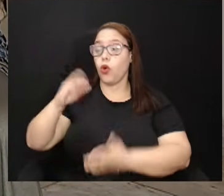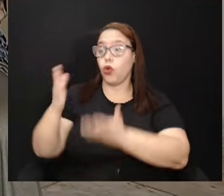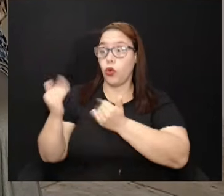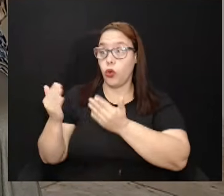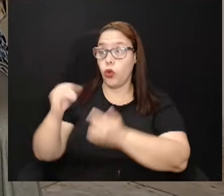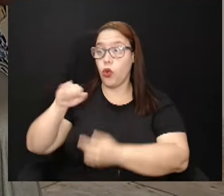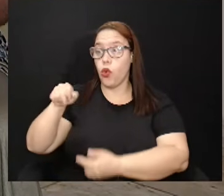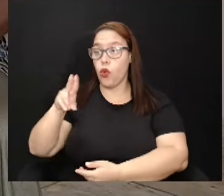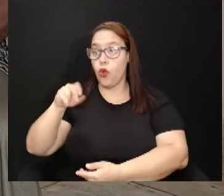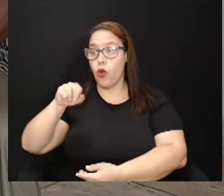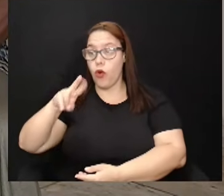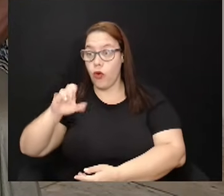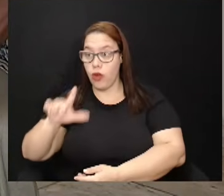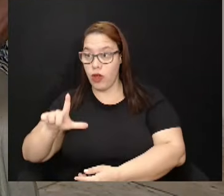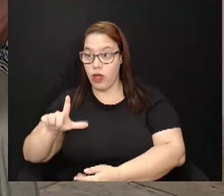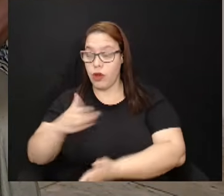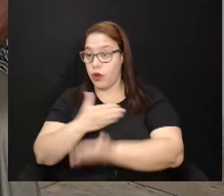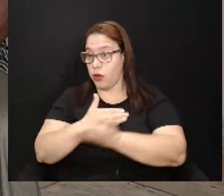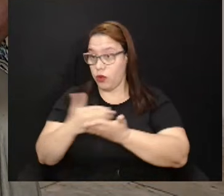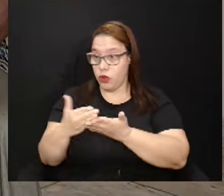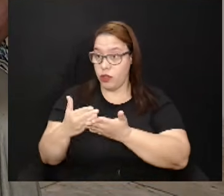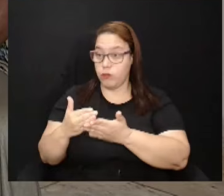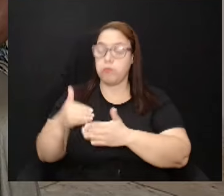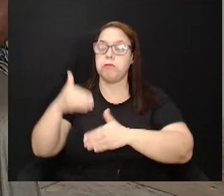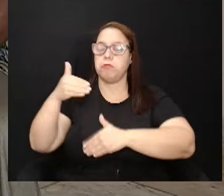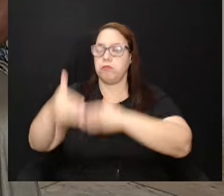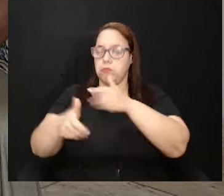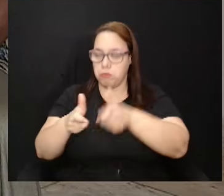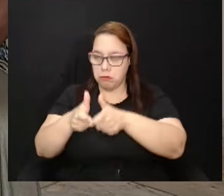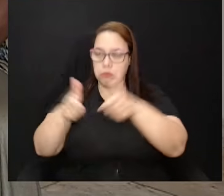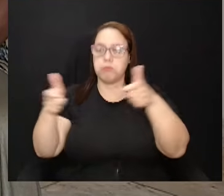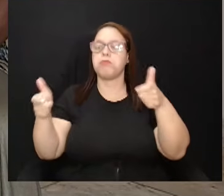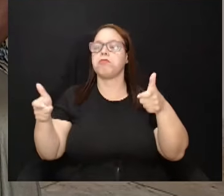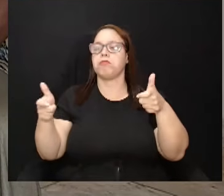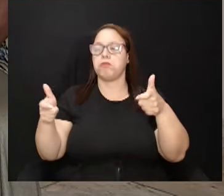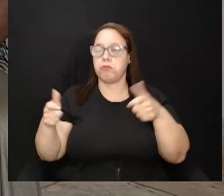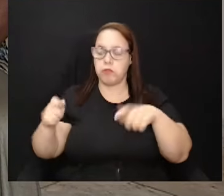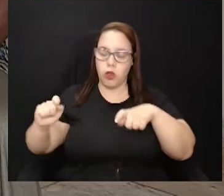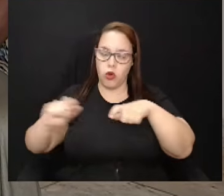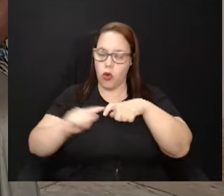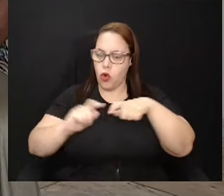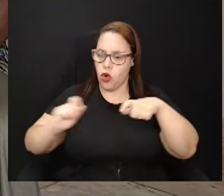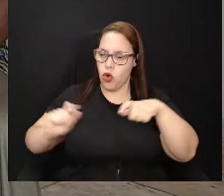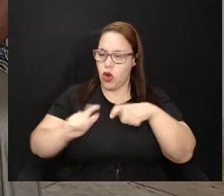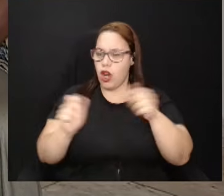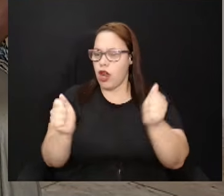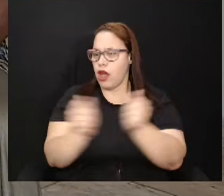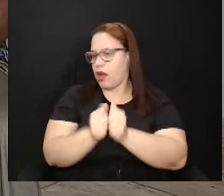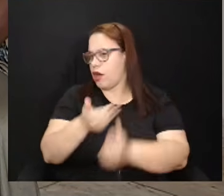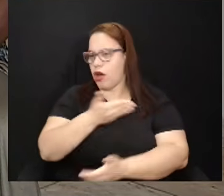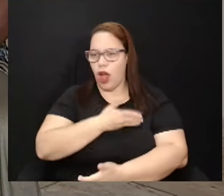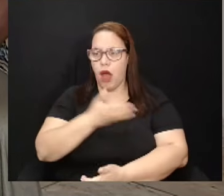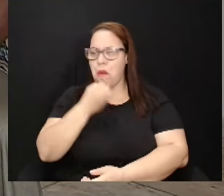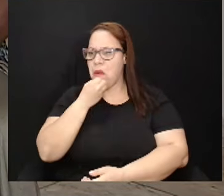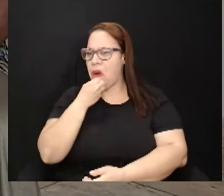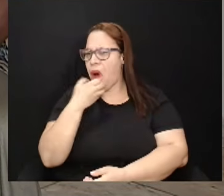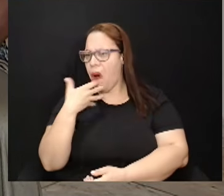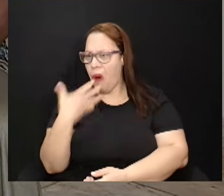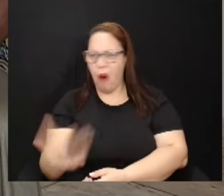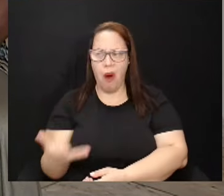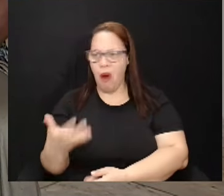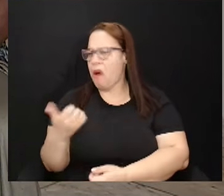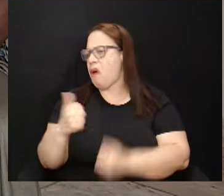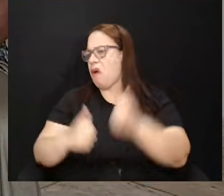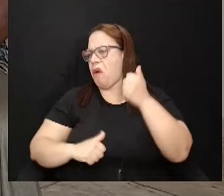começa a engrenagem maior. Jogava junto com amigos bons, futebol,